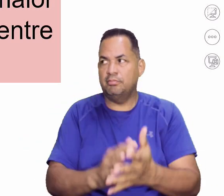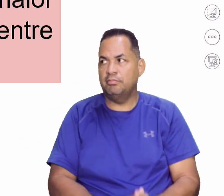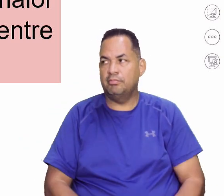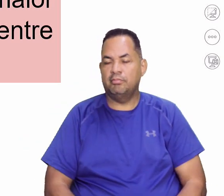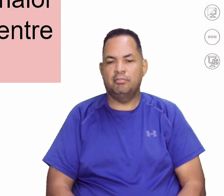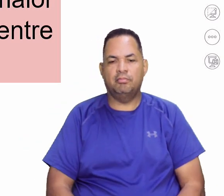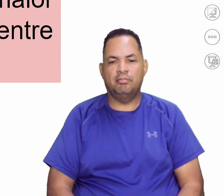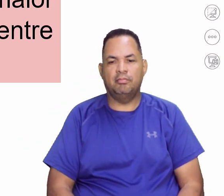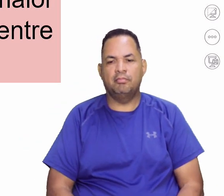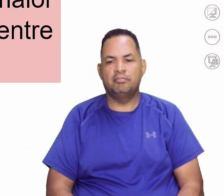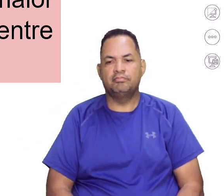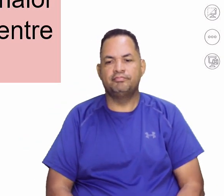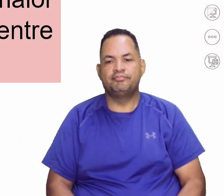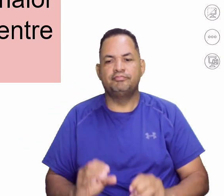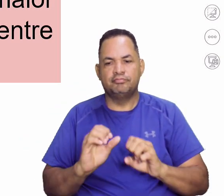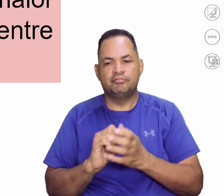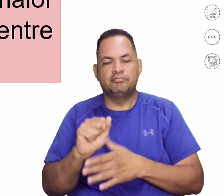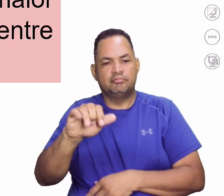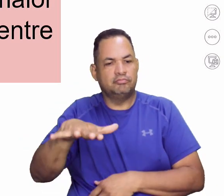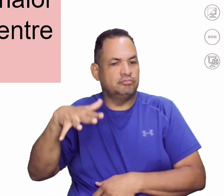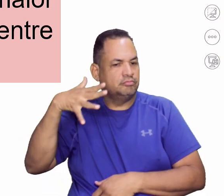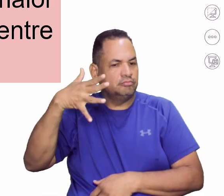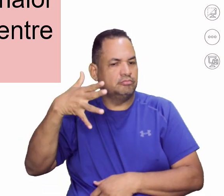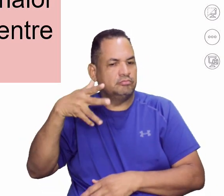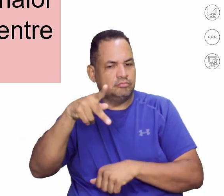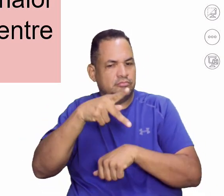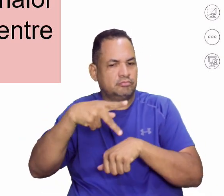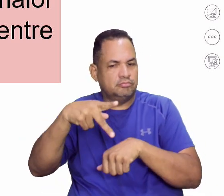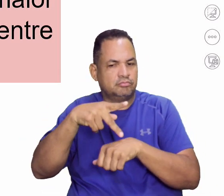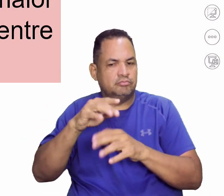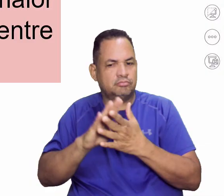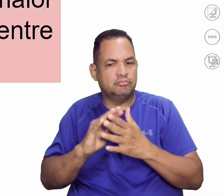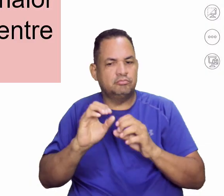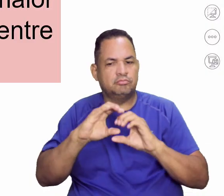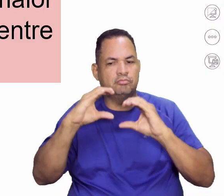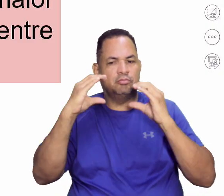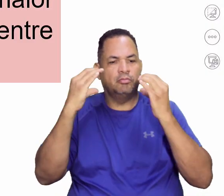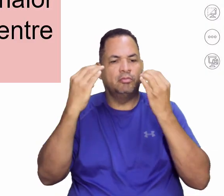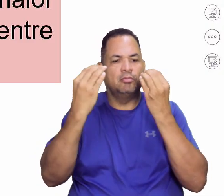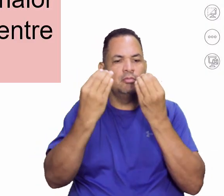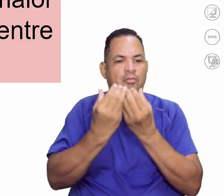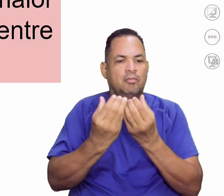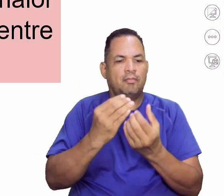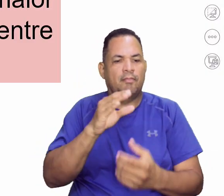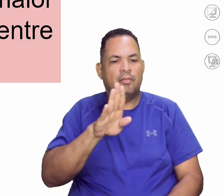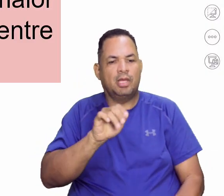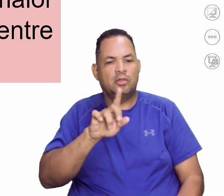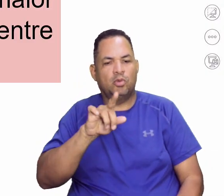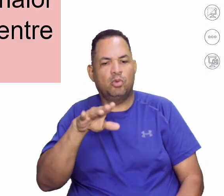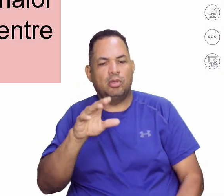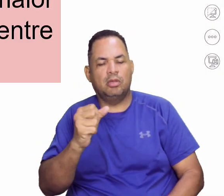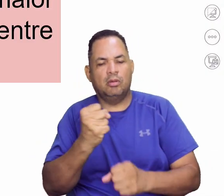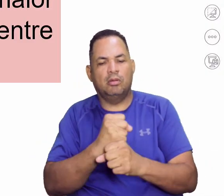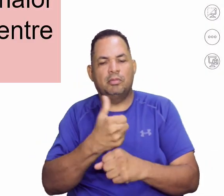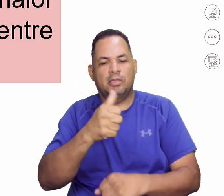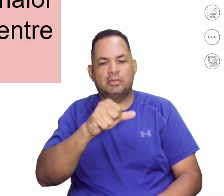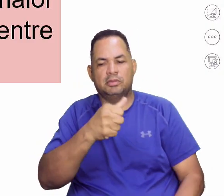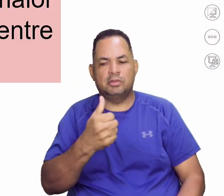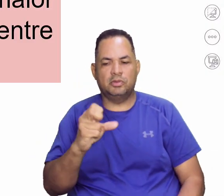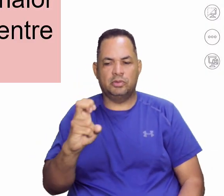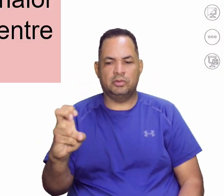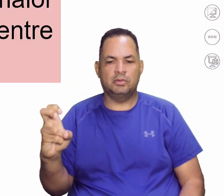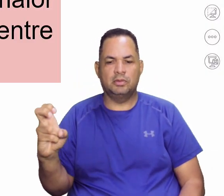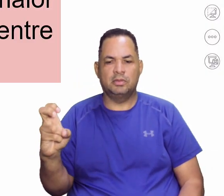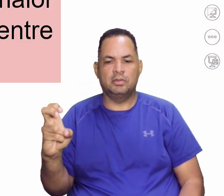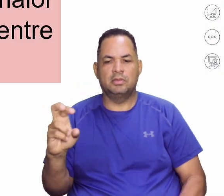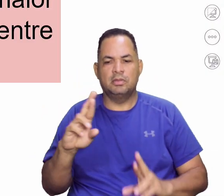de desenvolvimento. Conferências internacionais, como a Conferência de Bandung, em